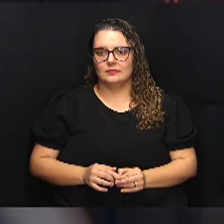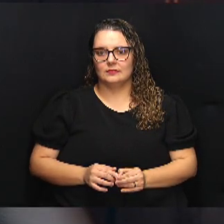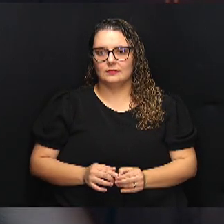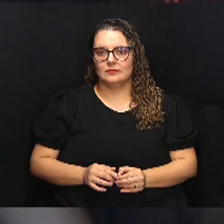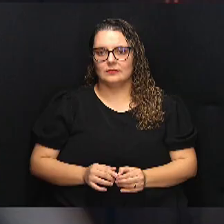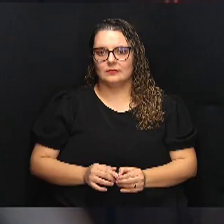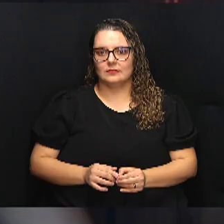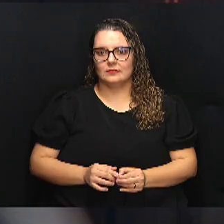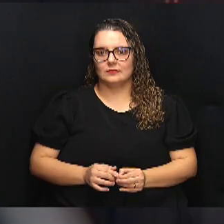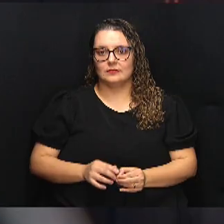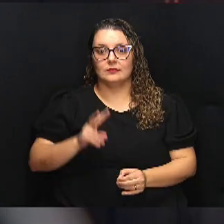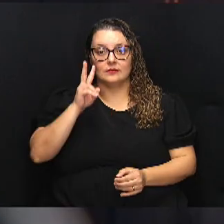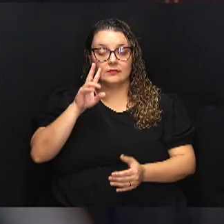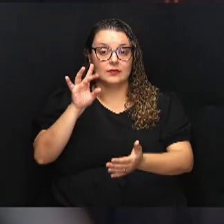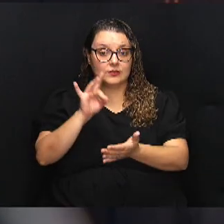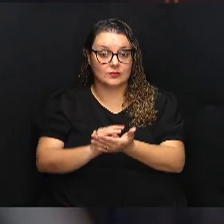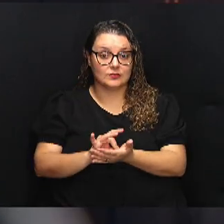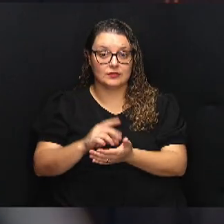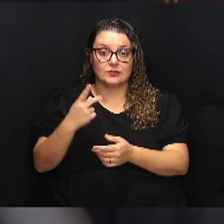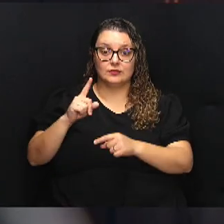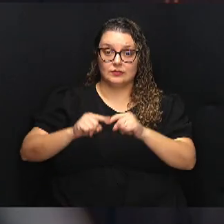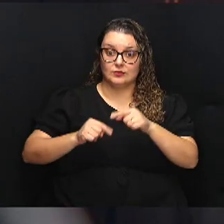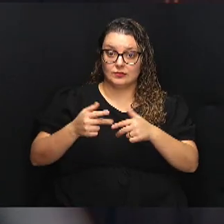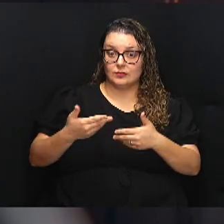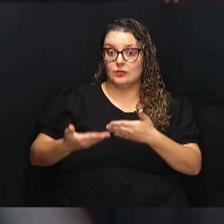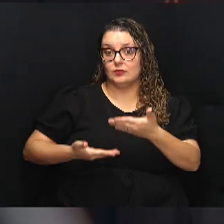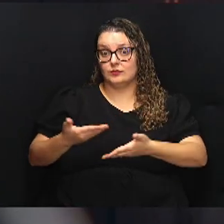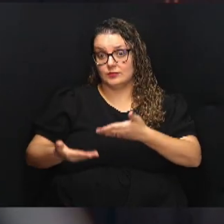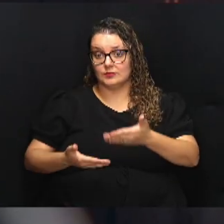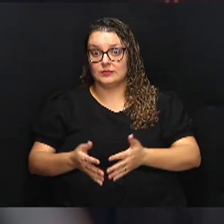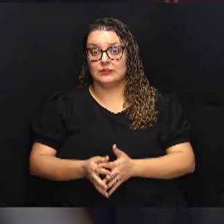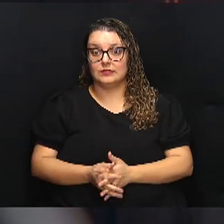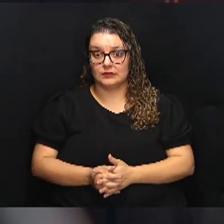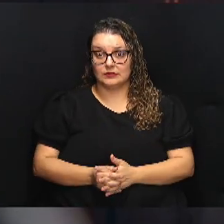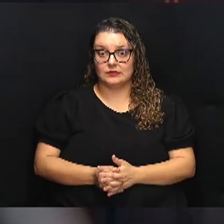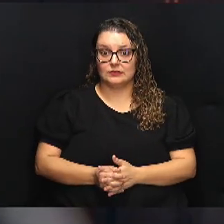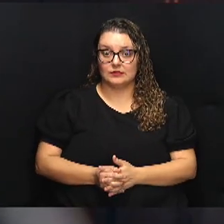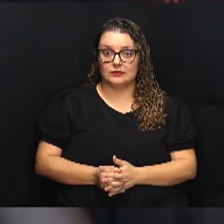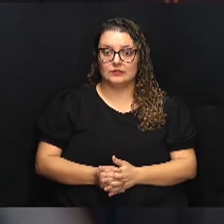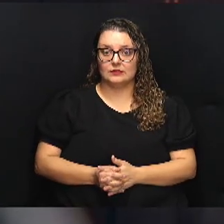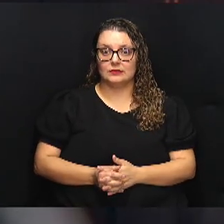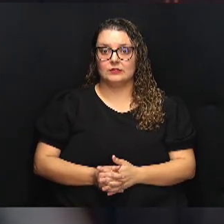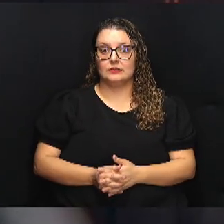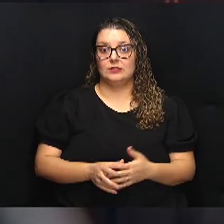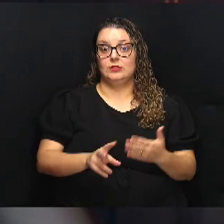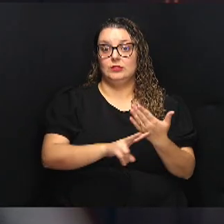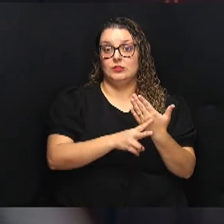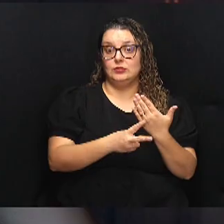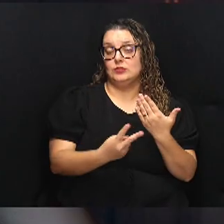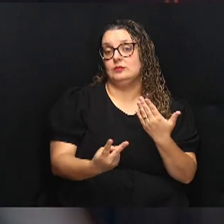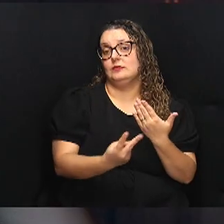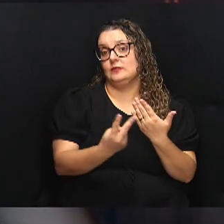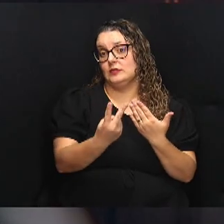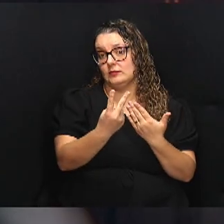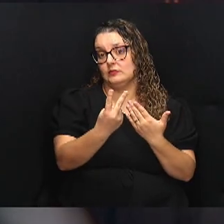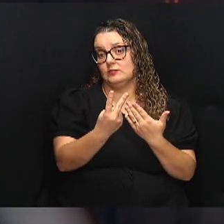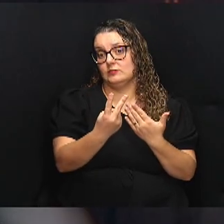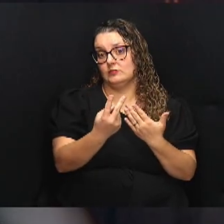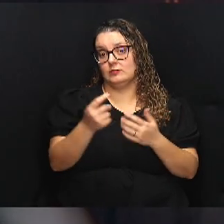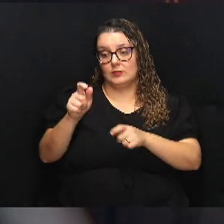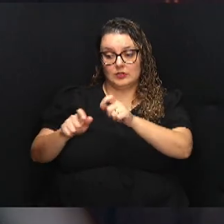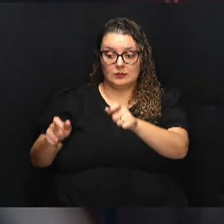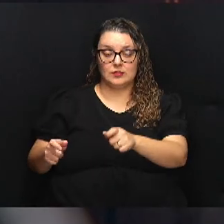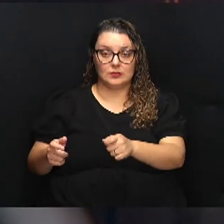Veja de fato se o teu produto ou serviço ele gera de fato valor para quem você quer